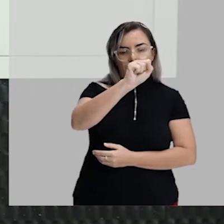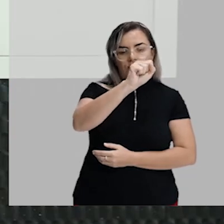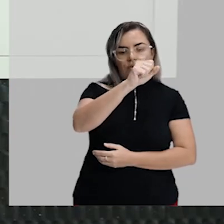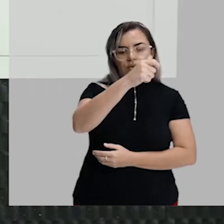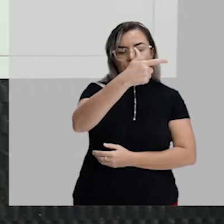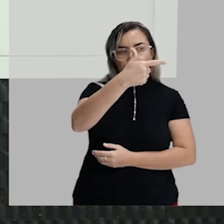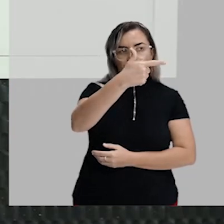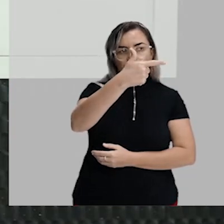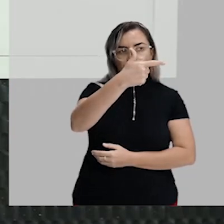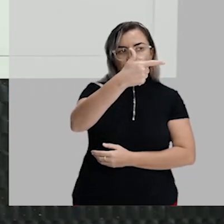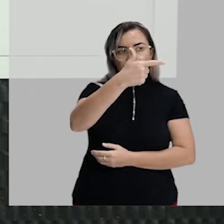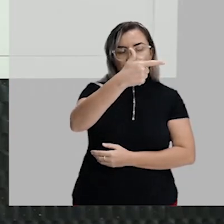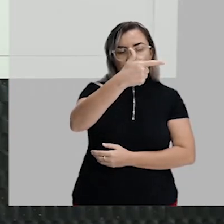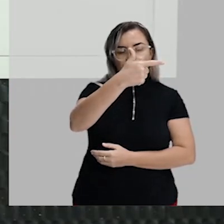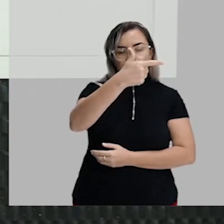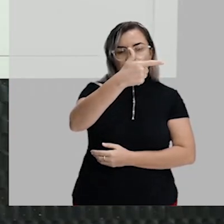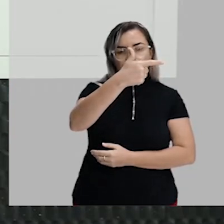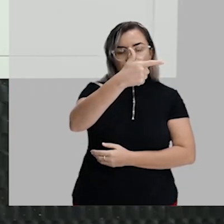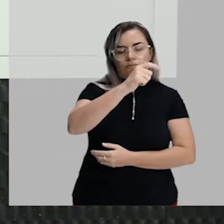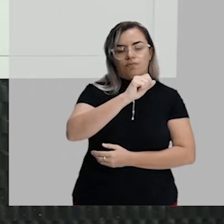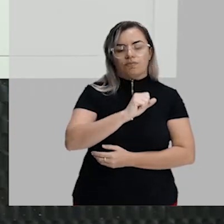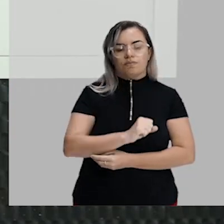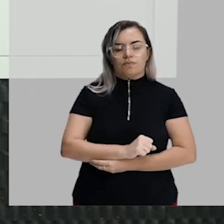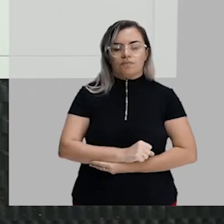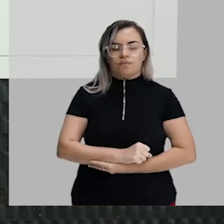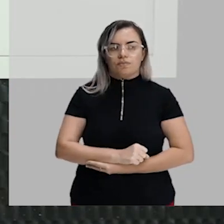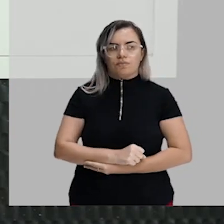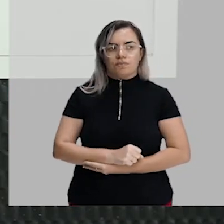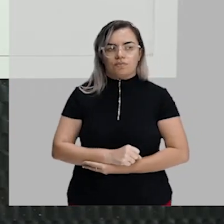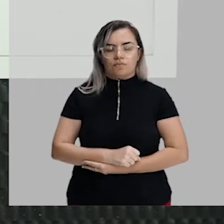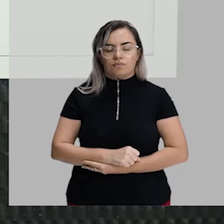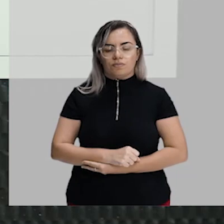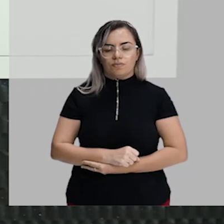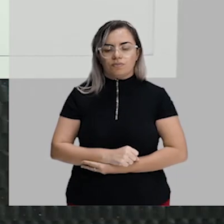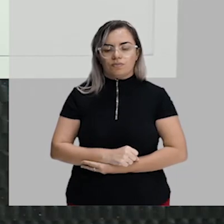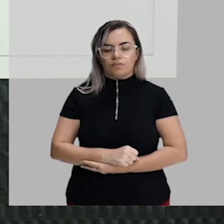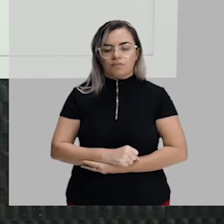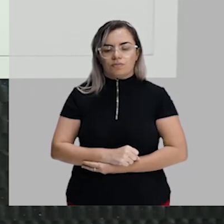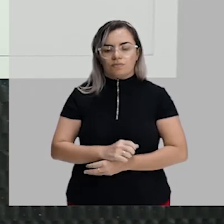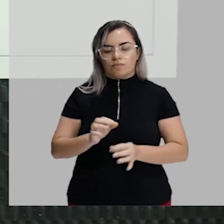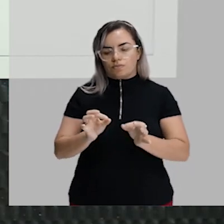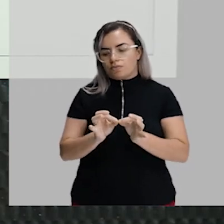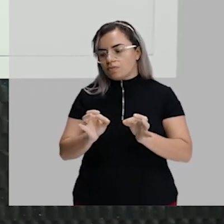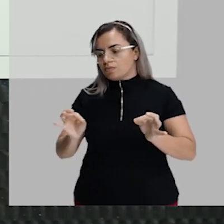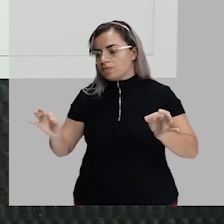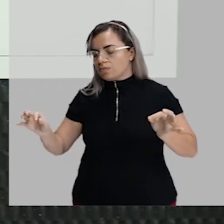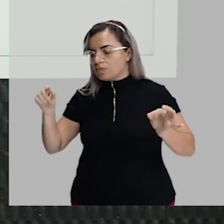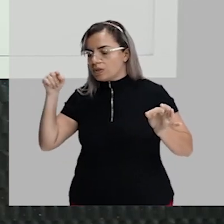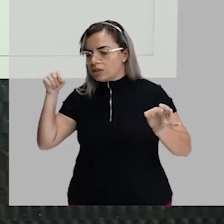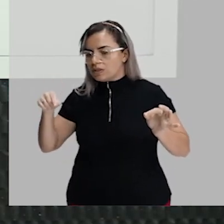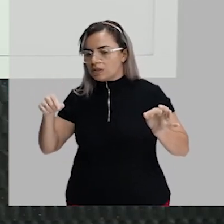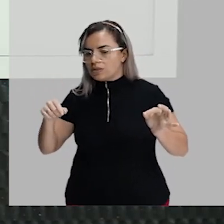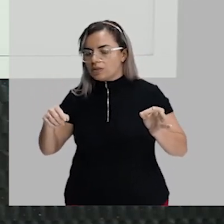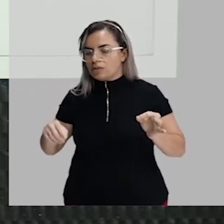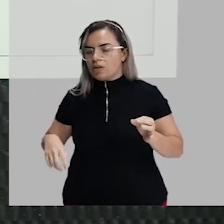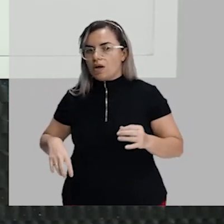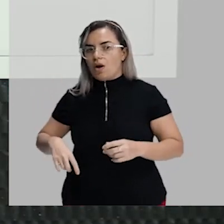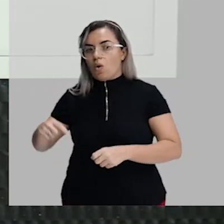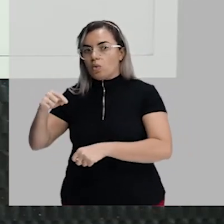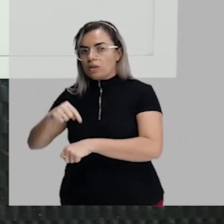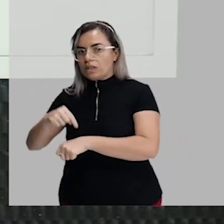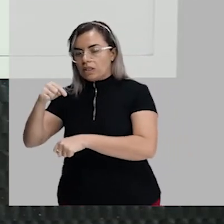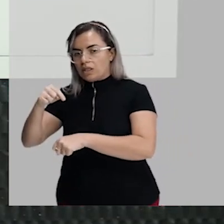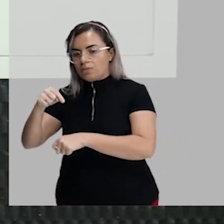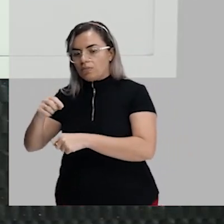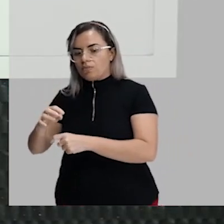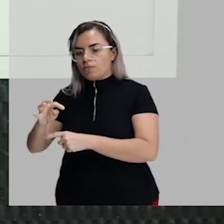de temperatura, né? Neste caso 182 graus, ok? Então ele começa a partir do 25